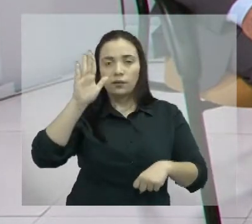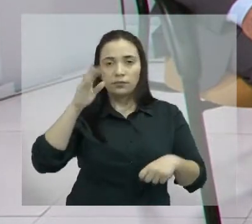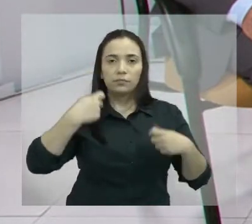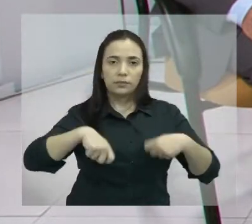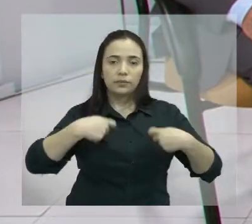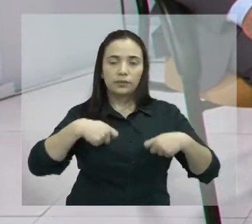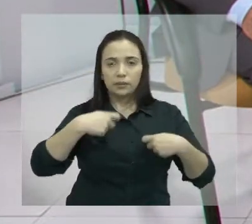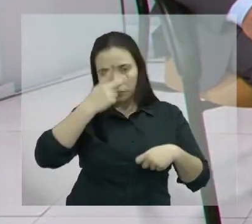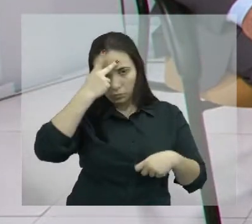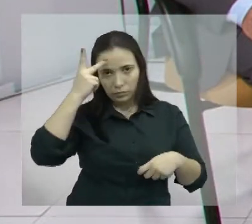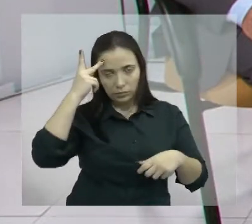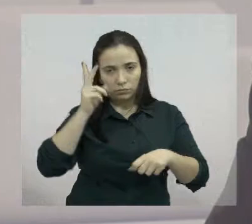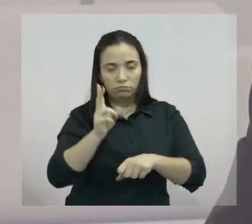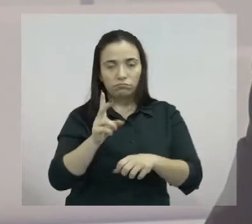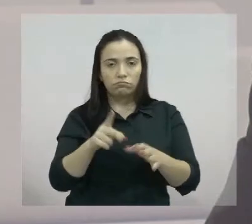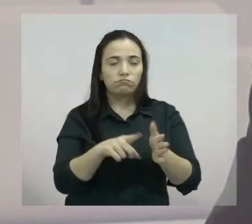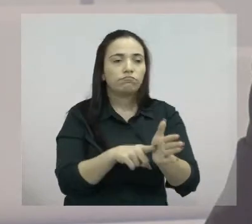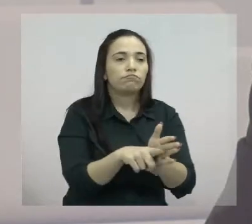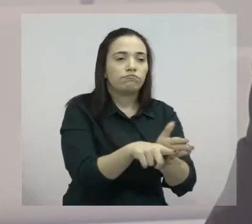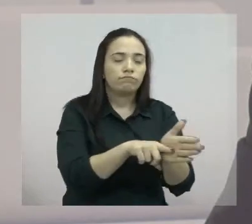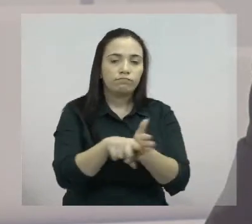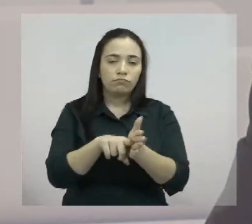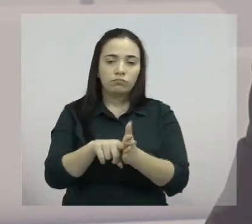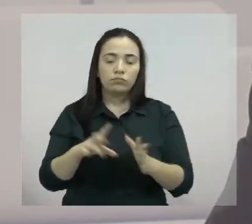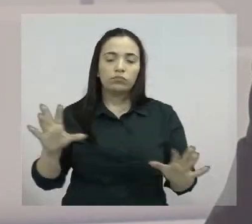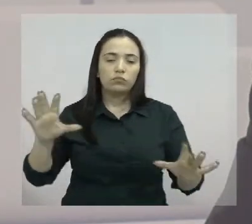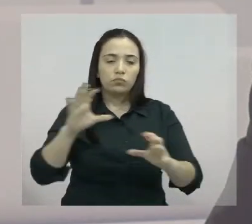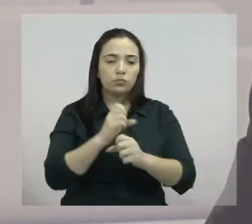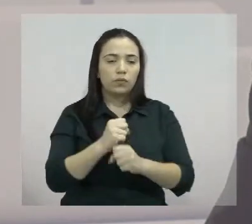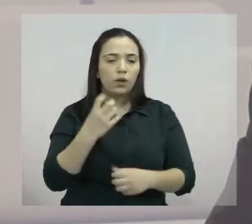operações. Então são mais ou menos, são